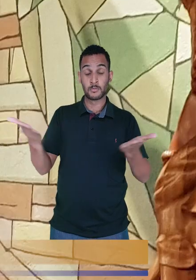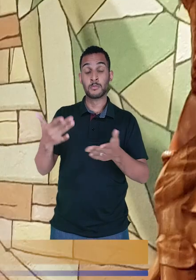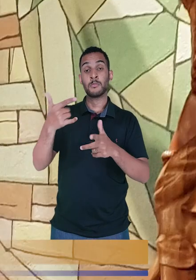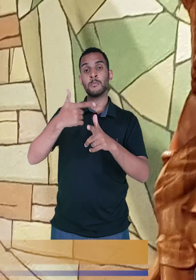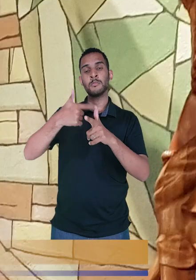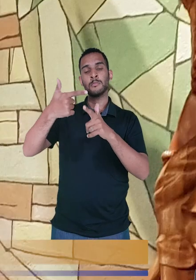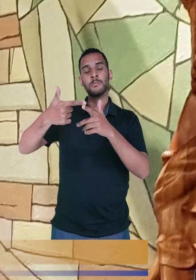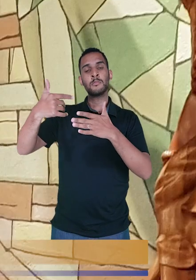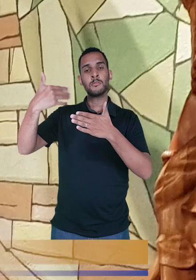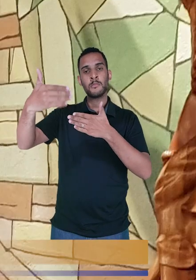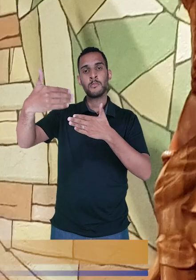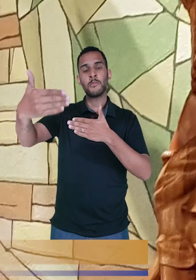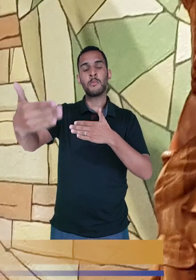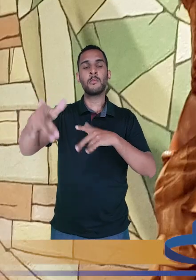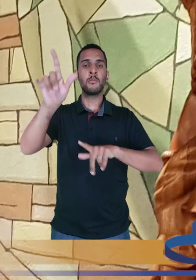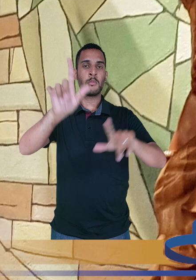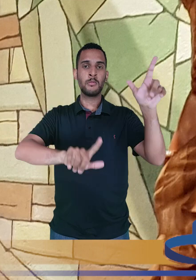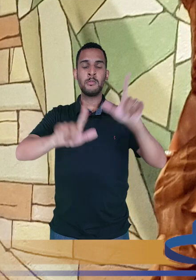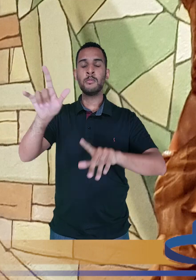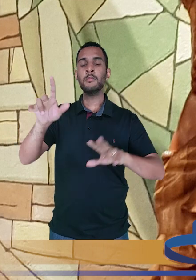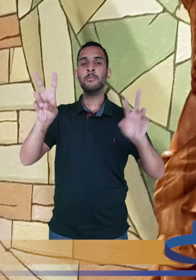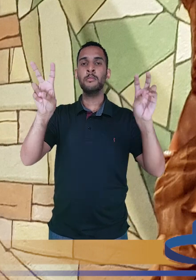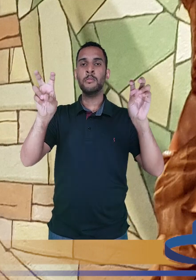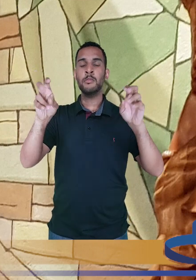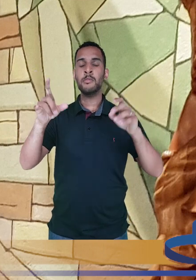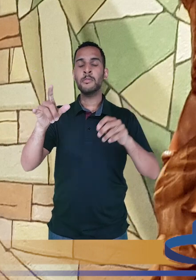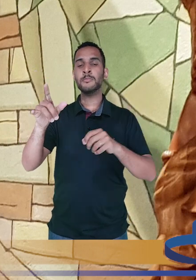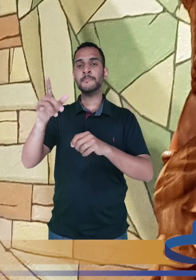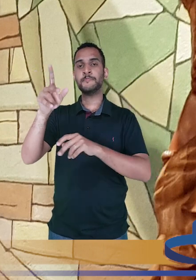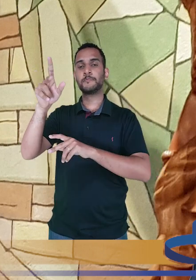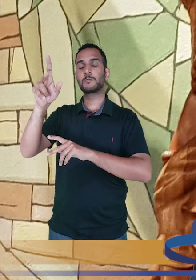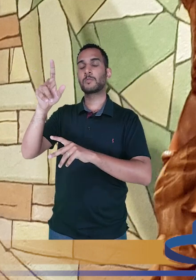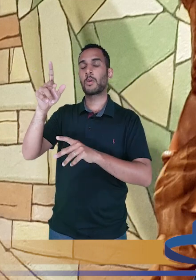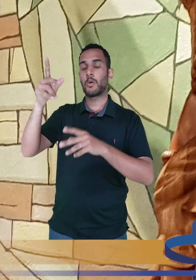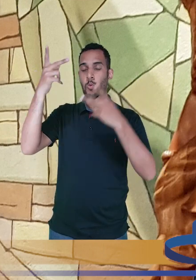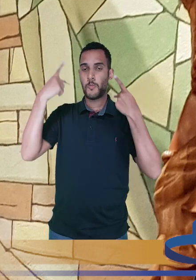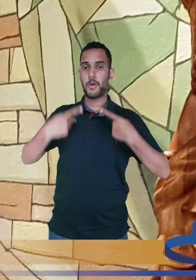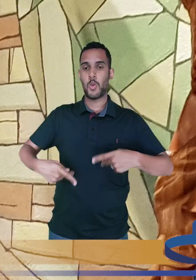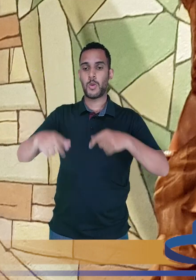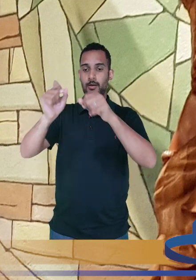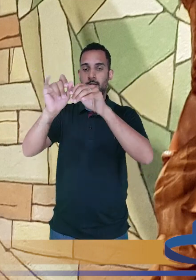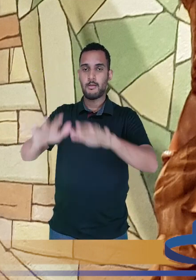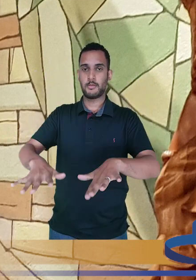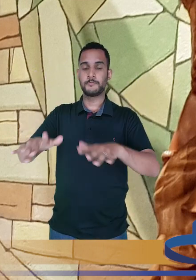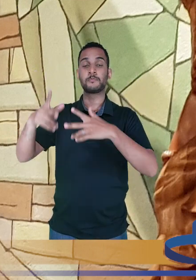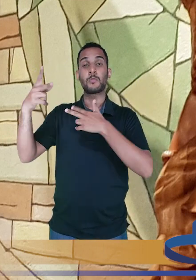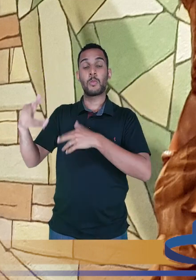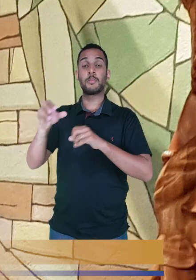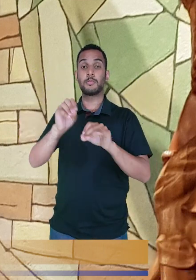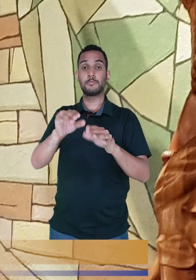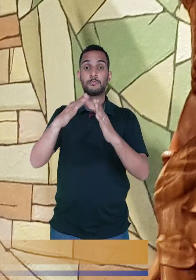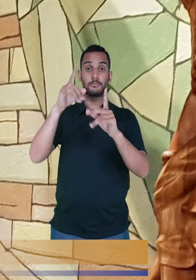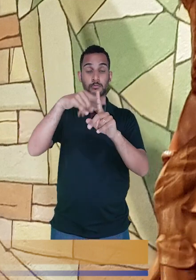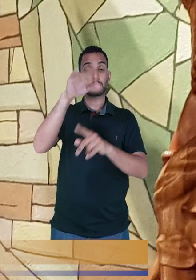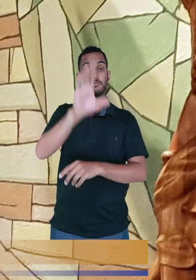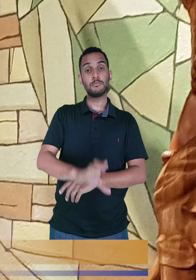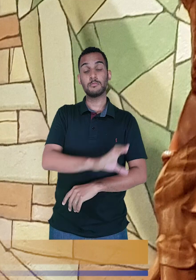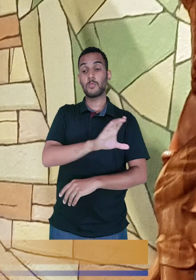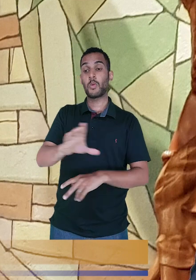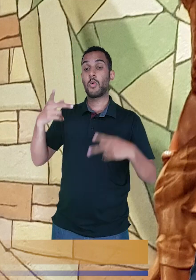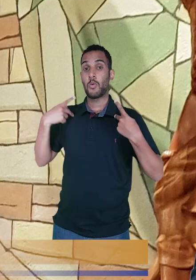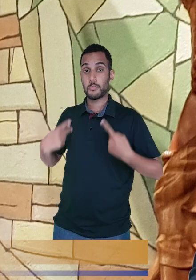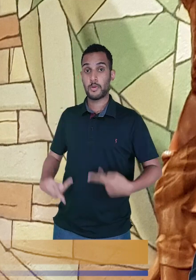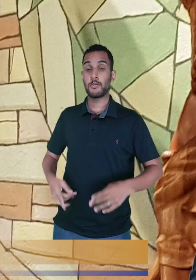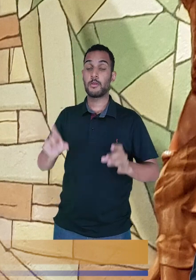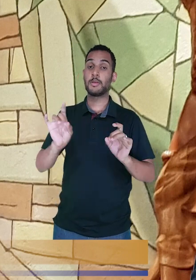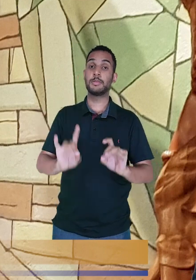Neste e nos próximos programas, vamos falar sobre temas relacionados à criatura humana. Segundo a doutrina da Igreja Católica, o ser